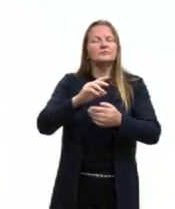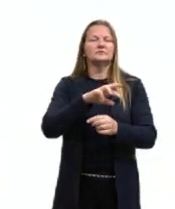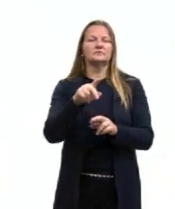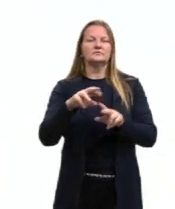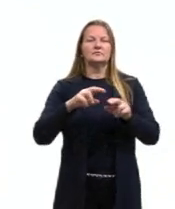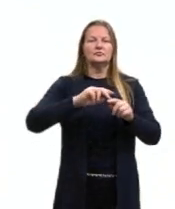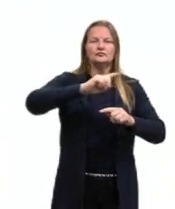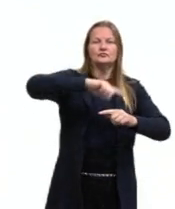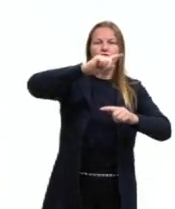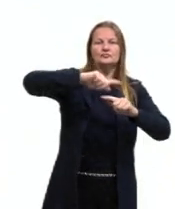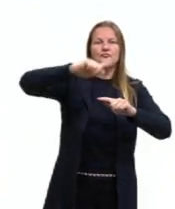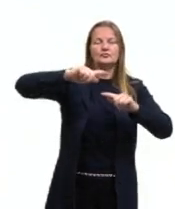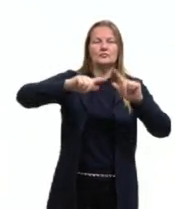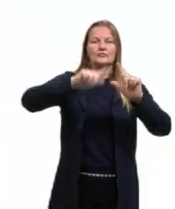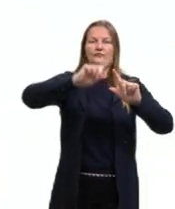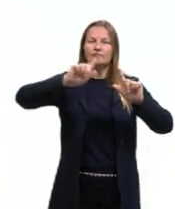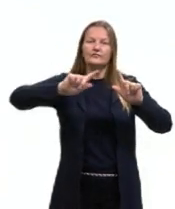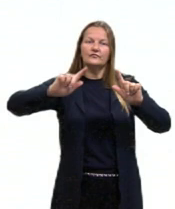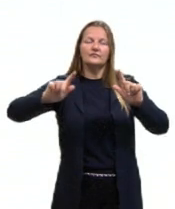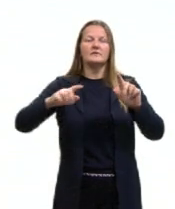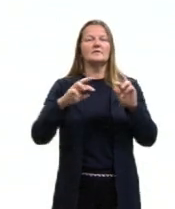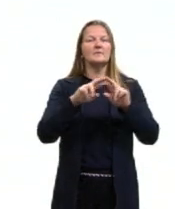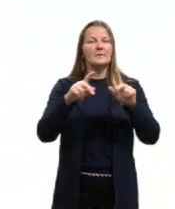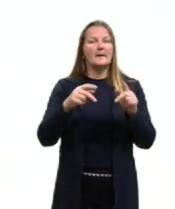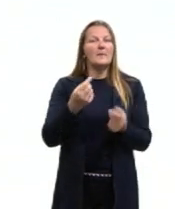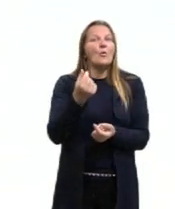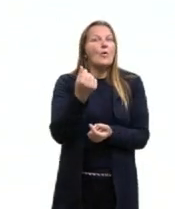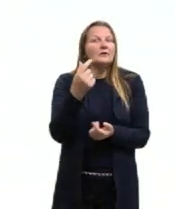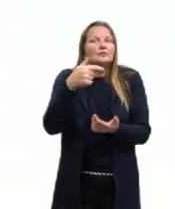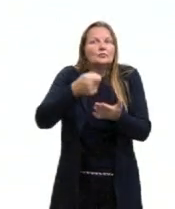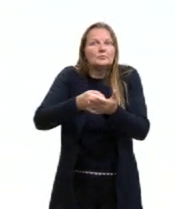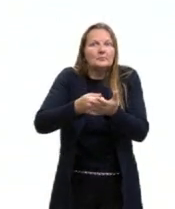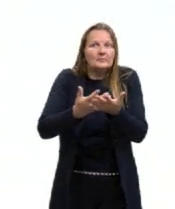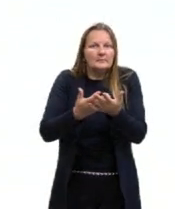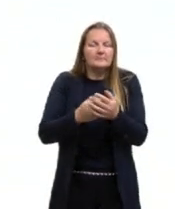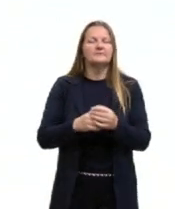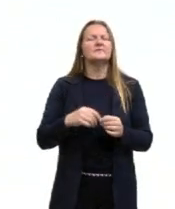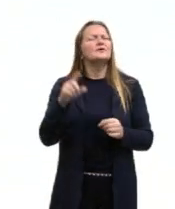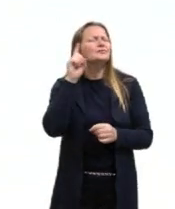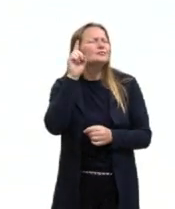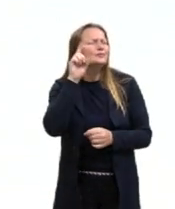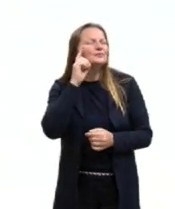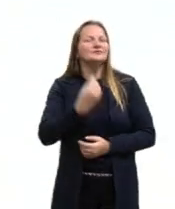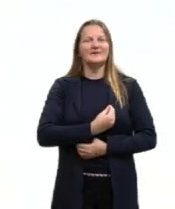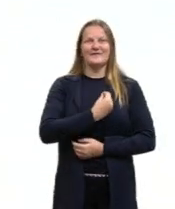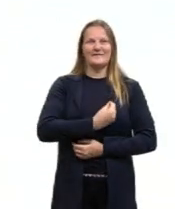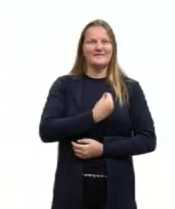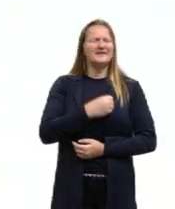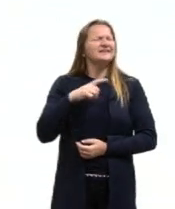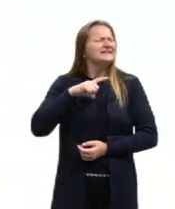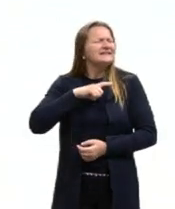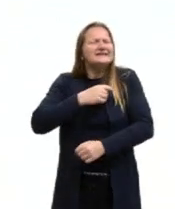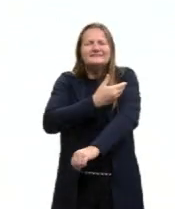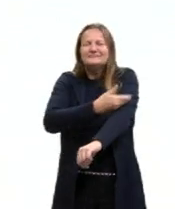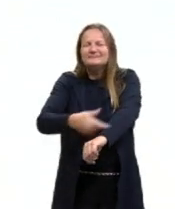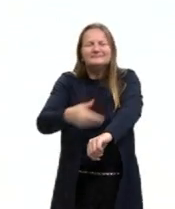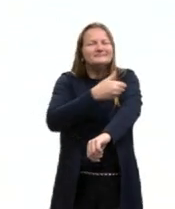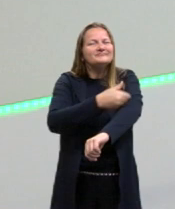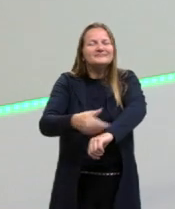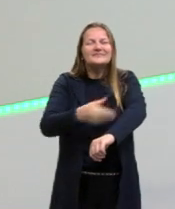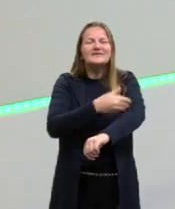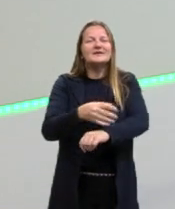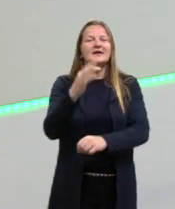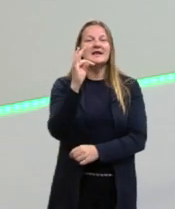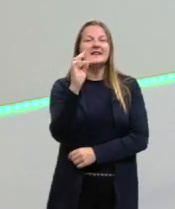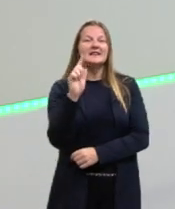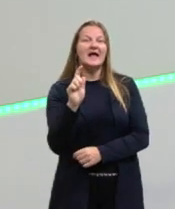de Tais preços então aqui entra né no nosso cotidiano algo que a gente costuma ver aí taxa